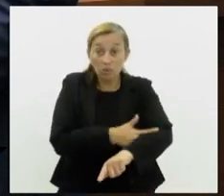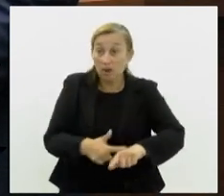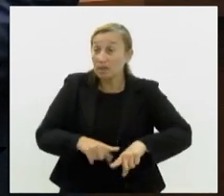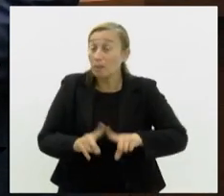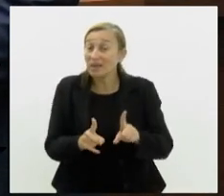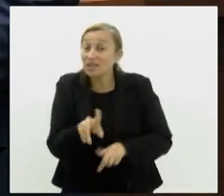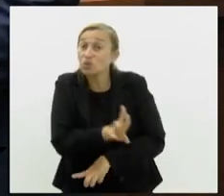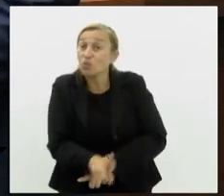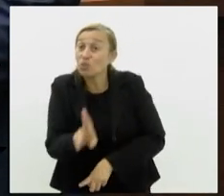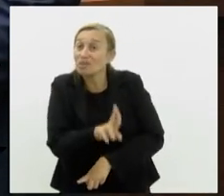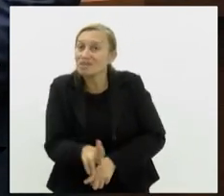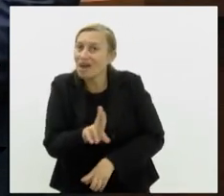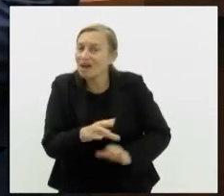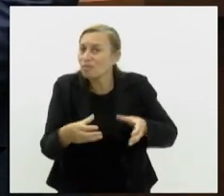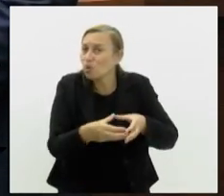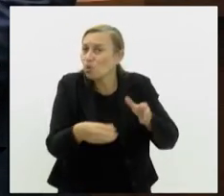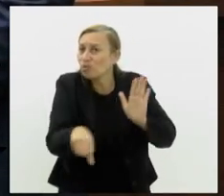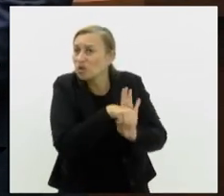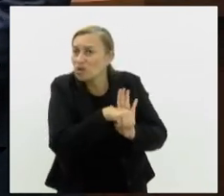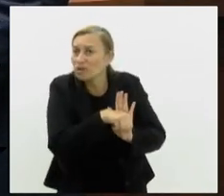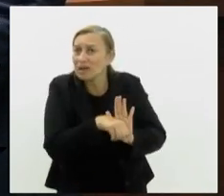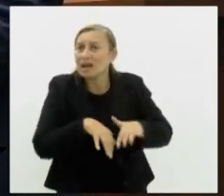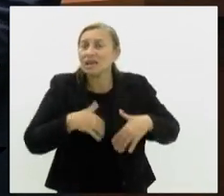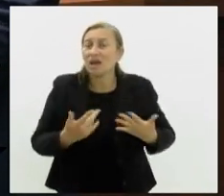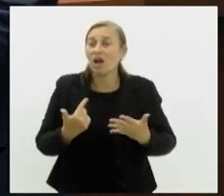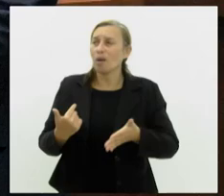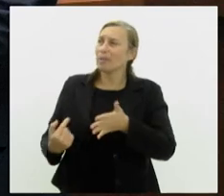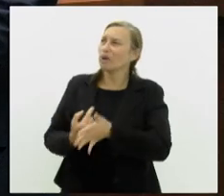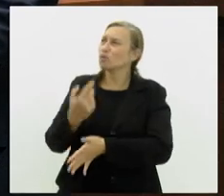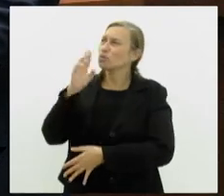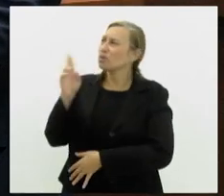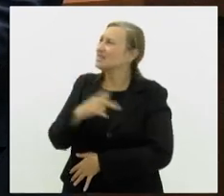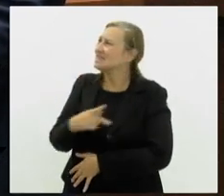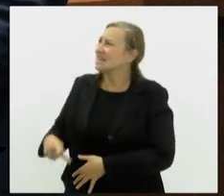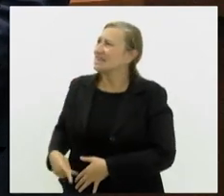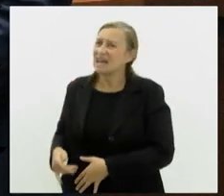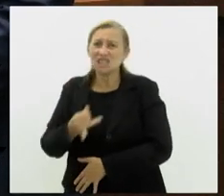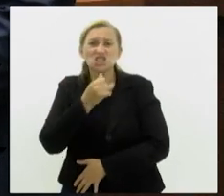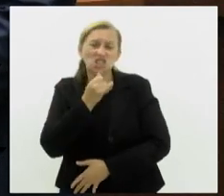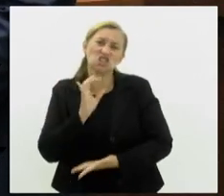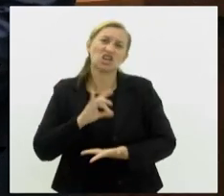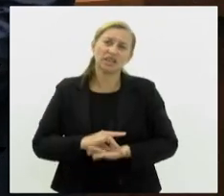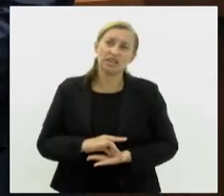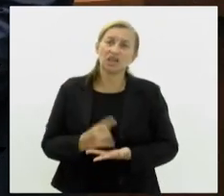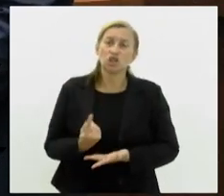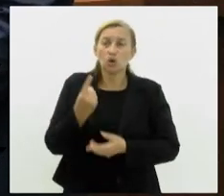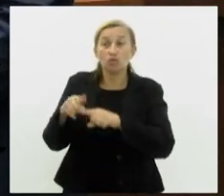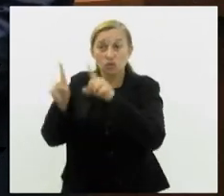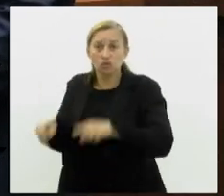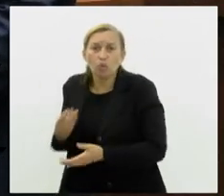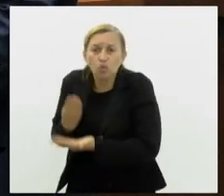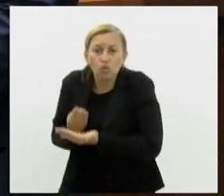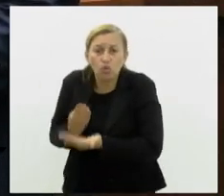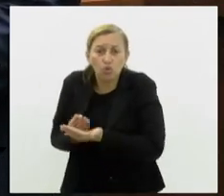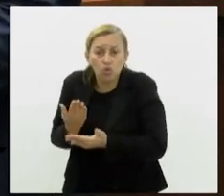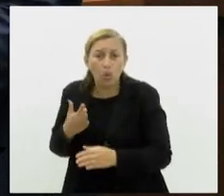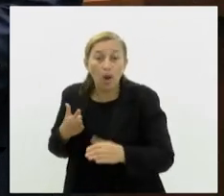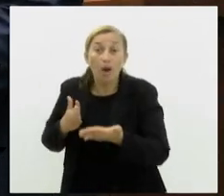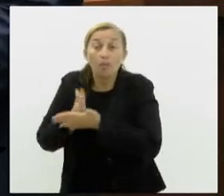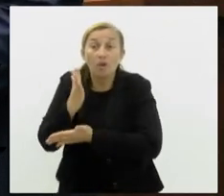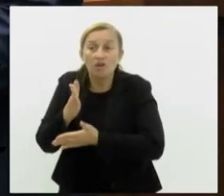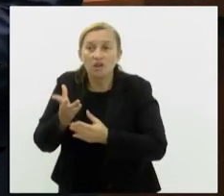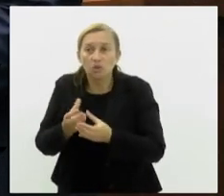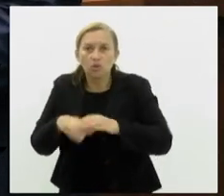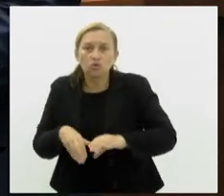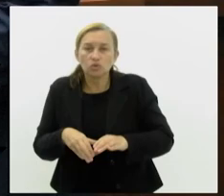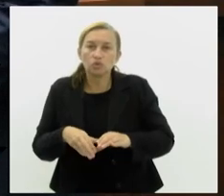sendo usado pela máfia. Aí vem aquela pergunta, presidente. Triste realidade de um funcionário que estudou, passou no concurso, e uma